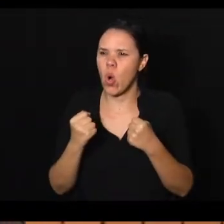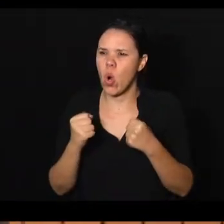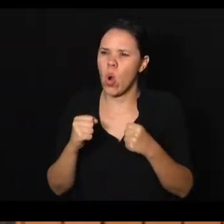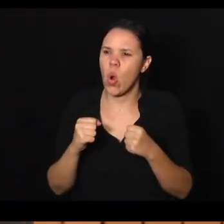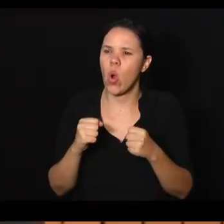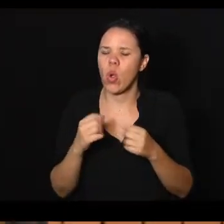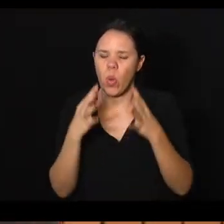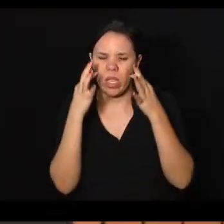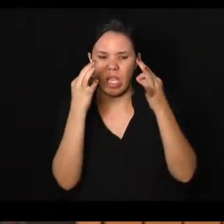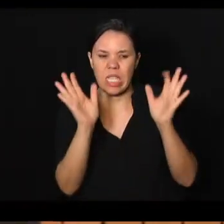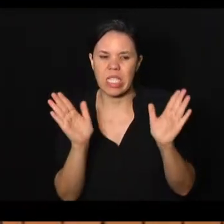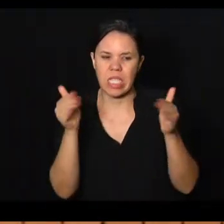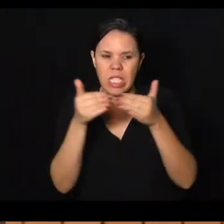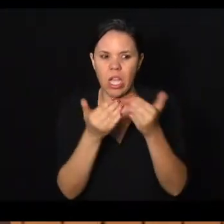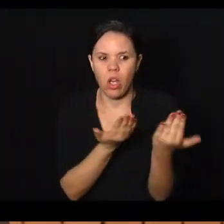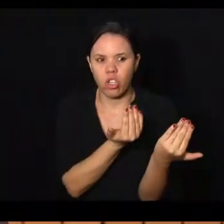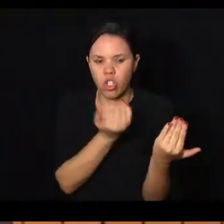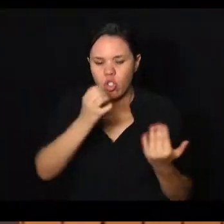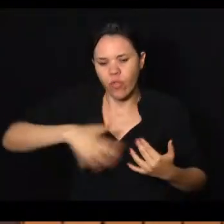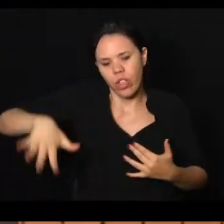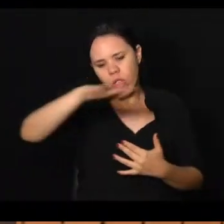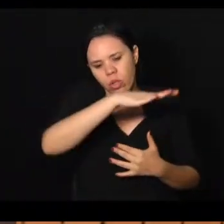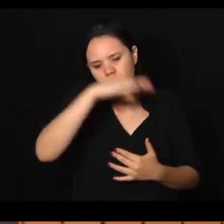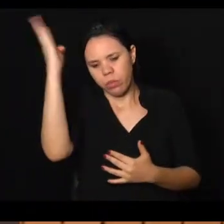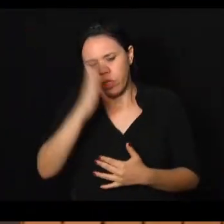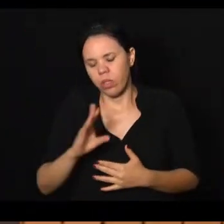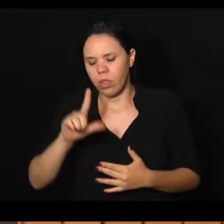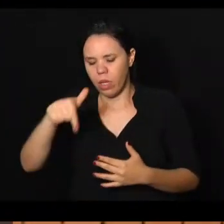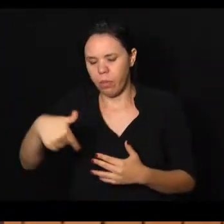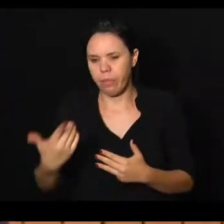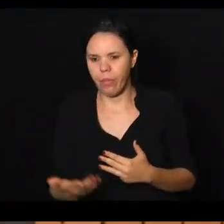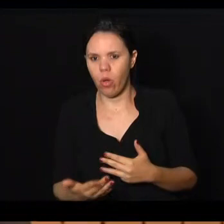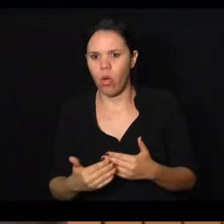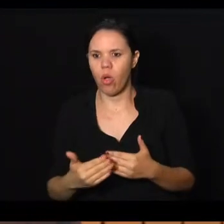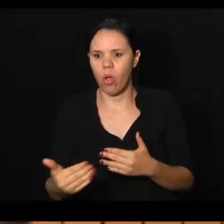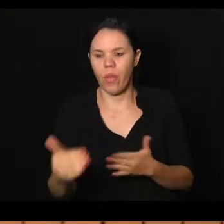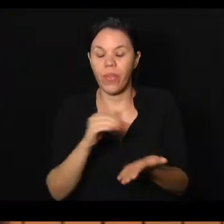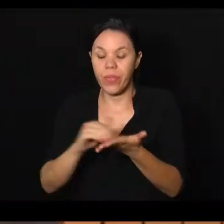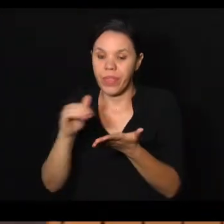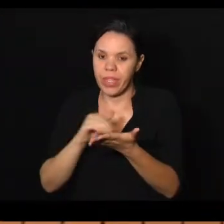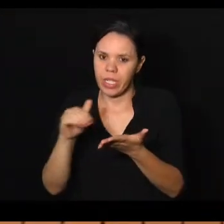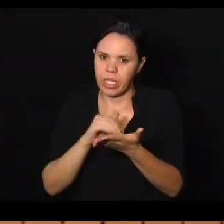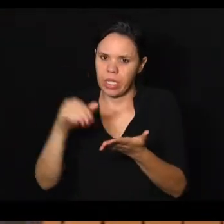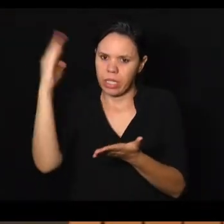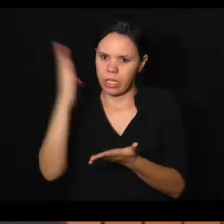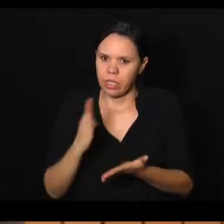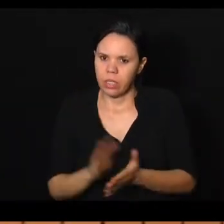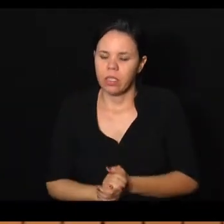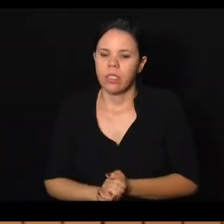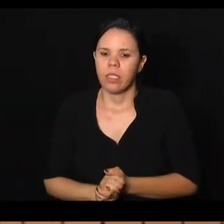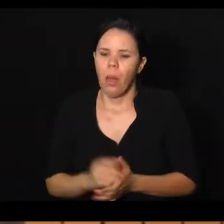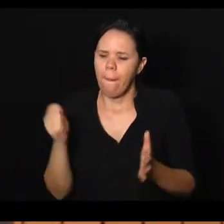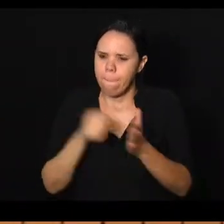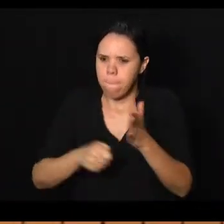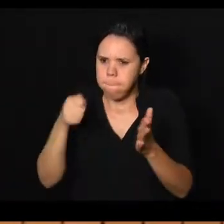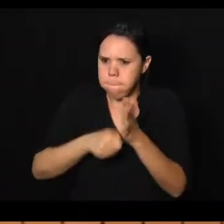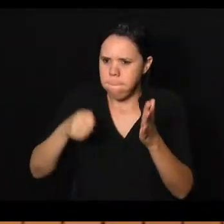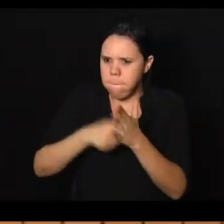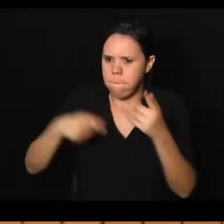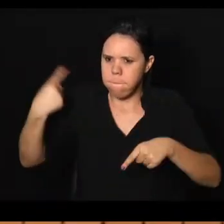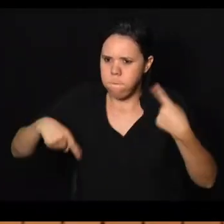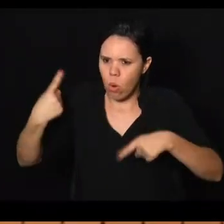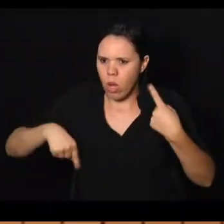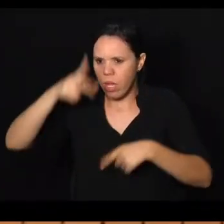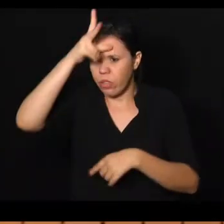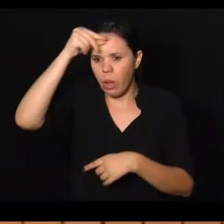brasileira. Na sequência, o Ministério vem com a Secretaria Nacional de Políticas Públicas para